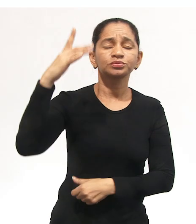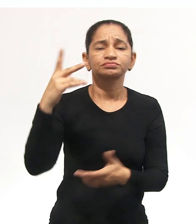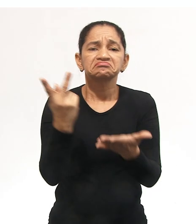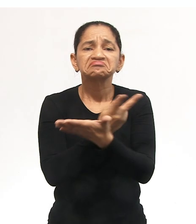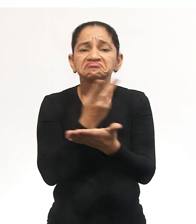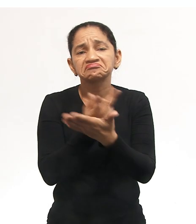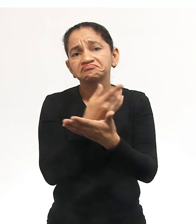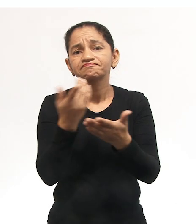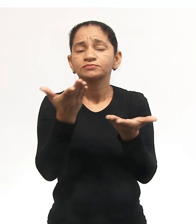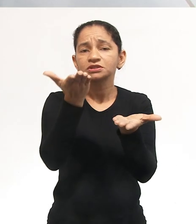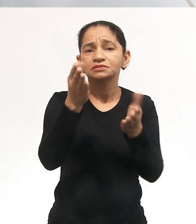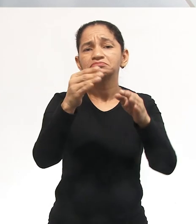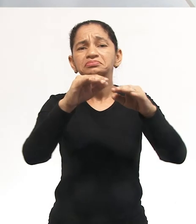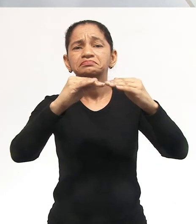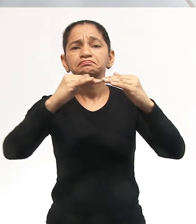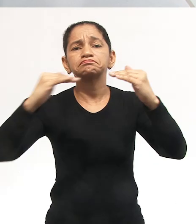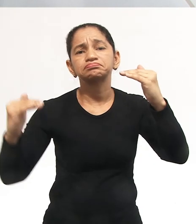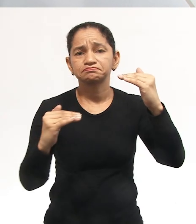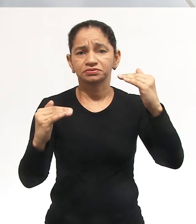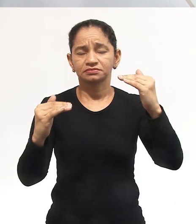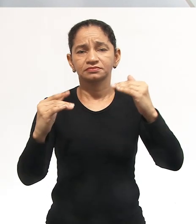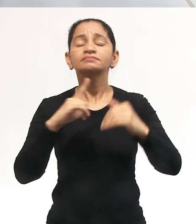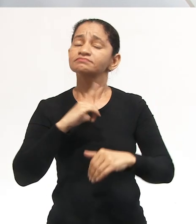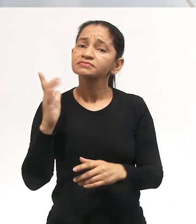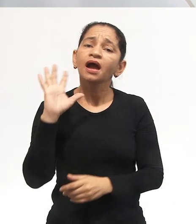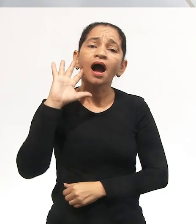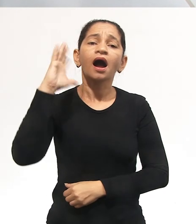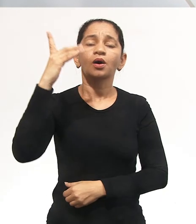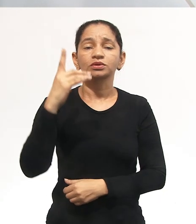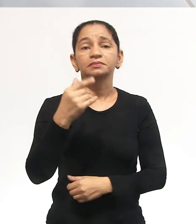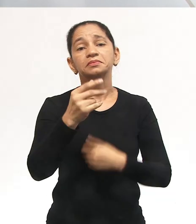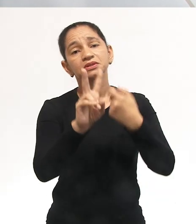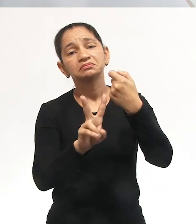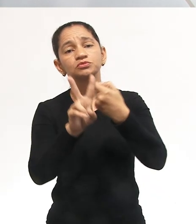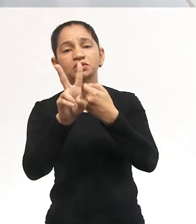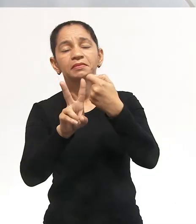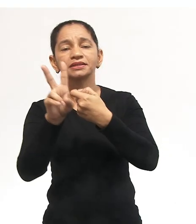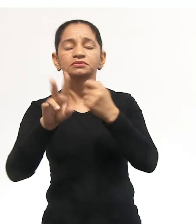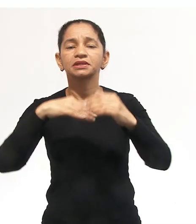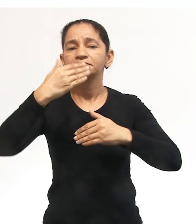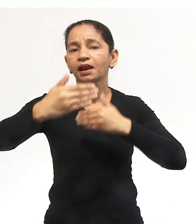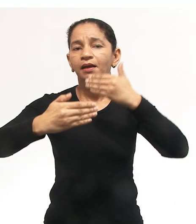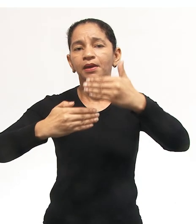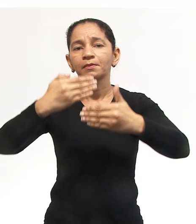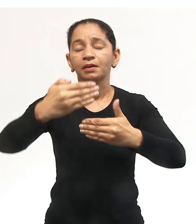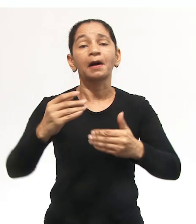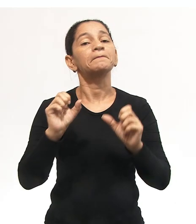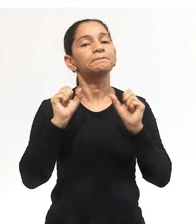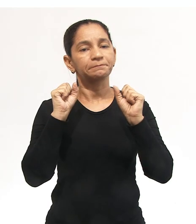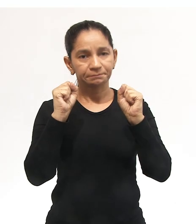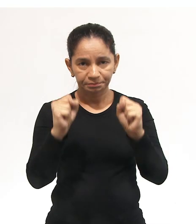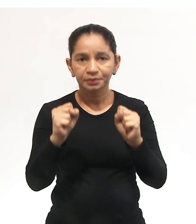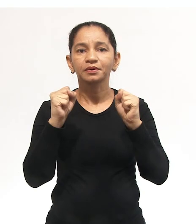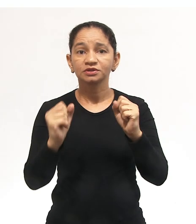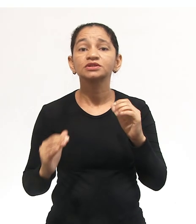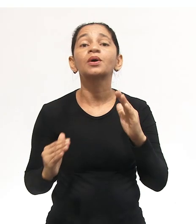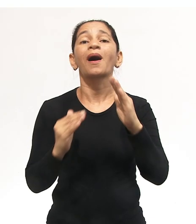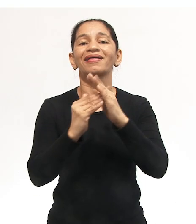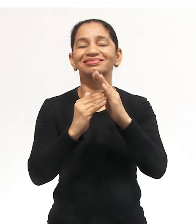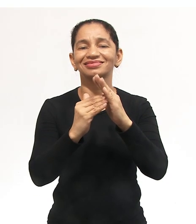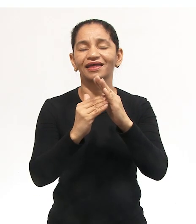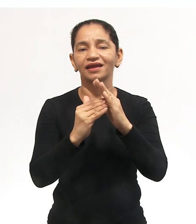receita apresente uma queda, né, ao final de cada bimestre isso vai ser verificado. Então, se o cumprimento das receitas não